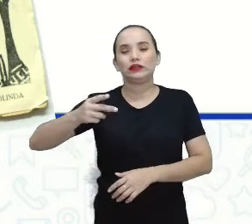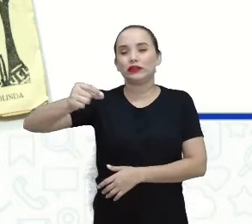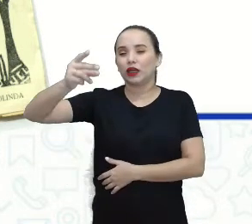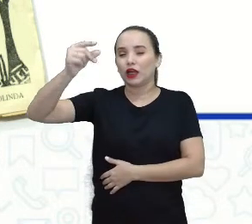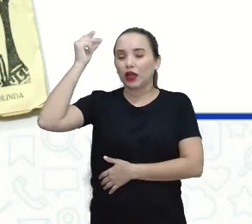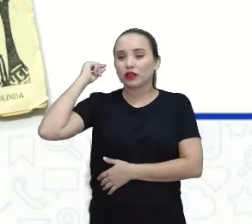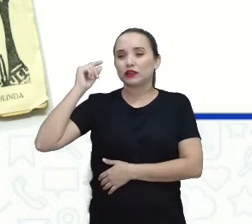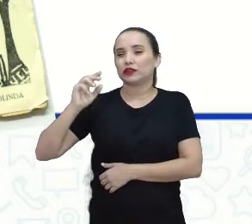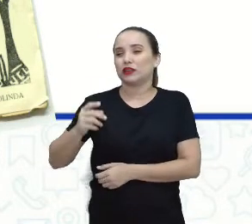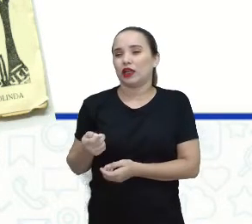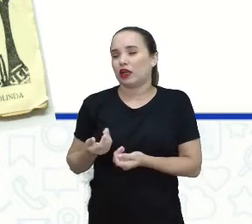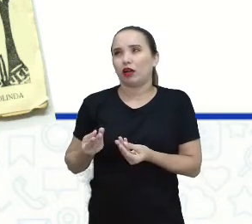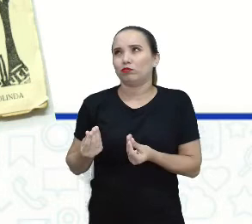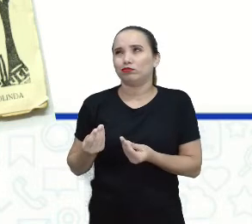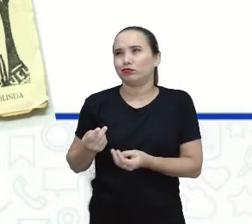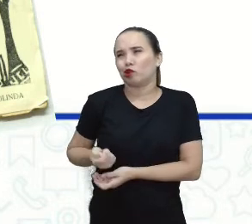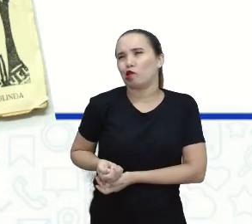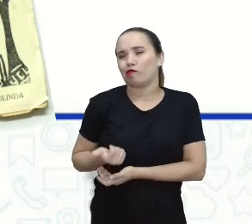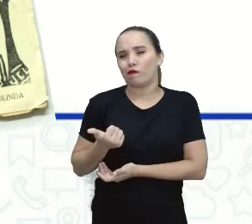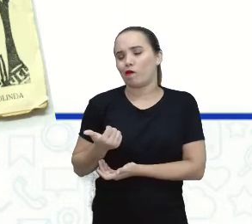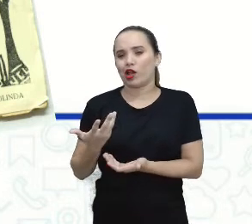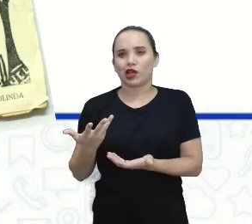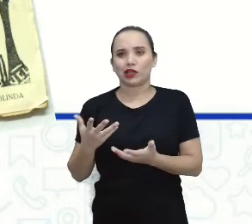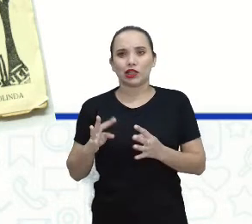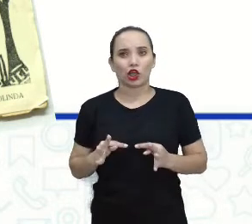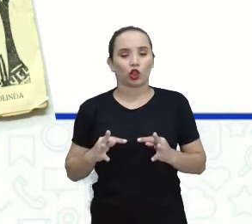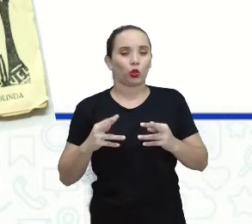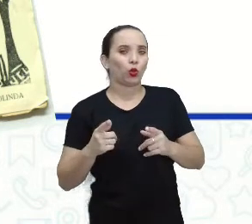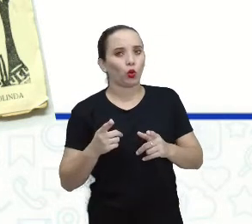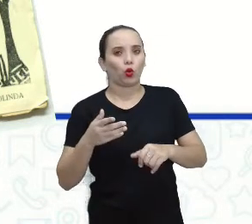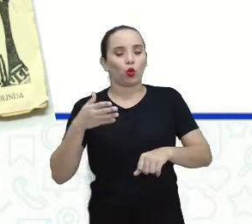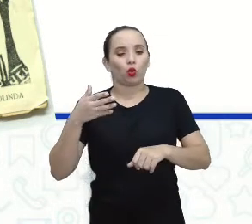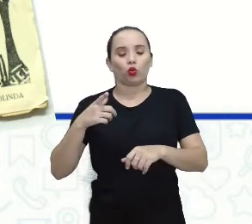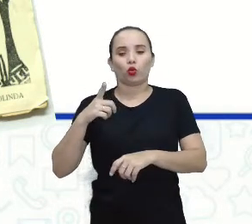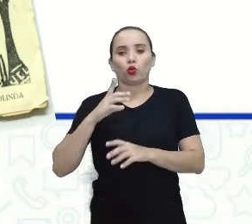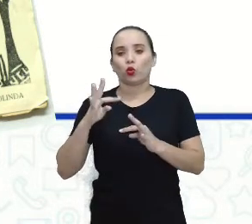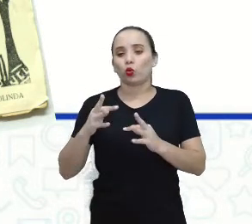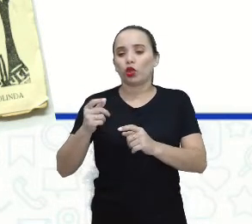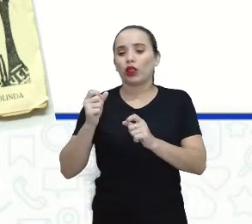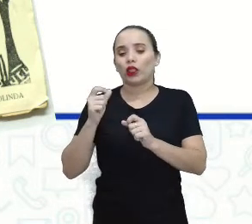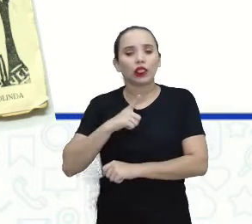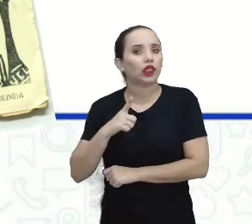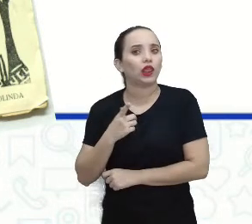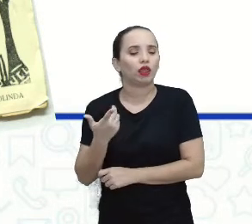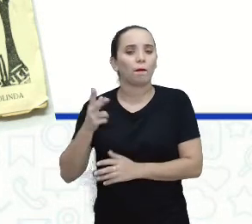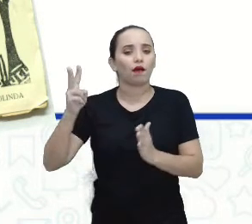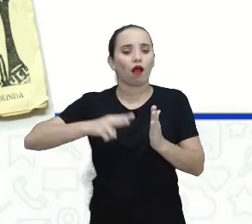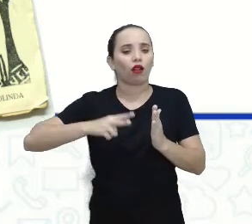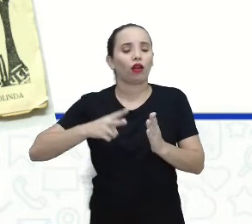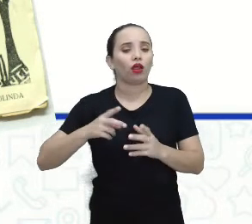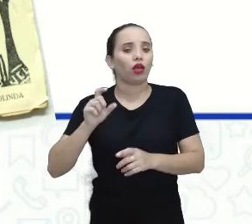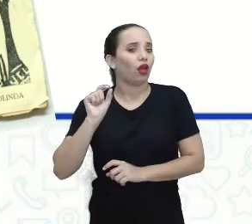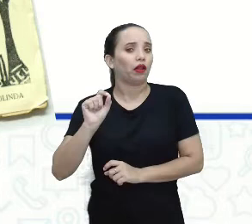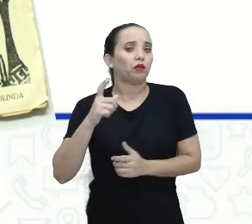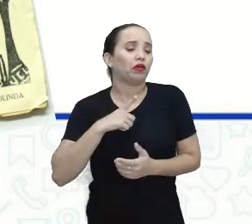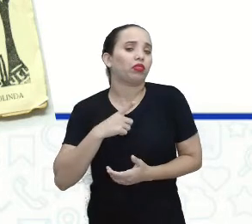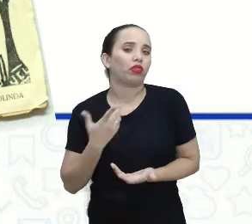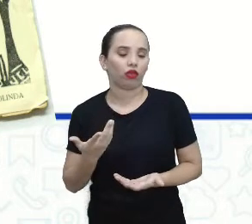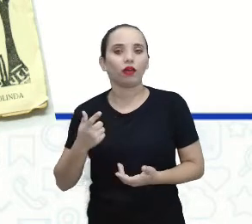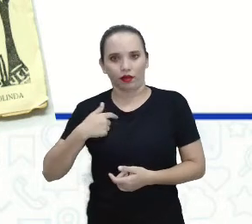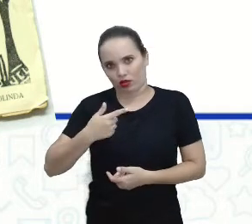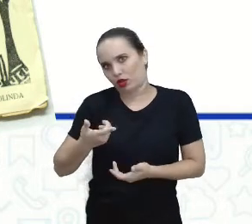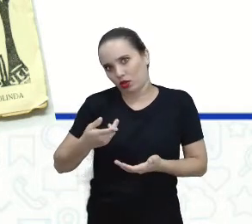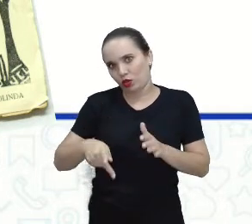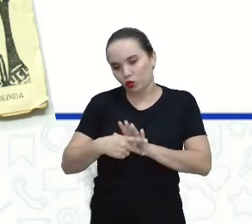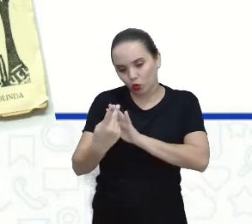basicamente, quase que praticamente todo o acesso à leitura que se tinha, né, lá no sertão. Eu sou